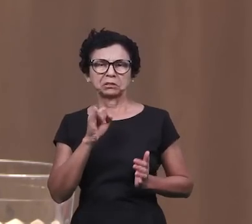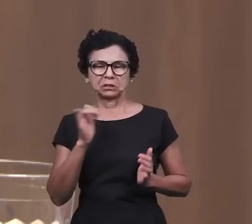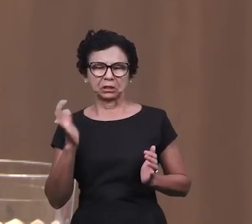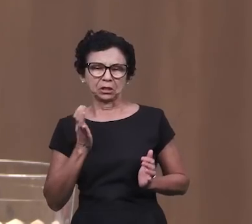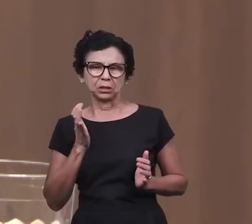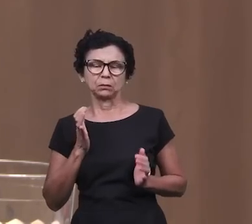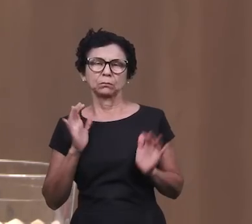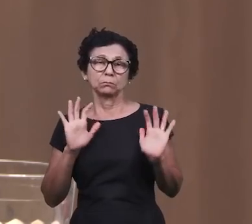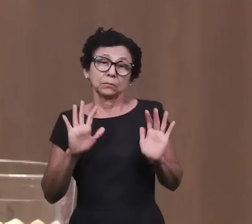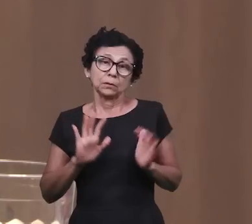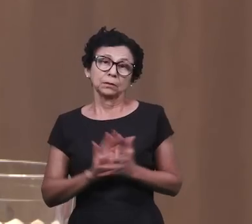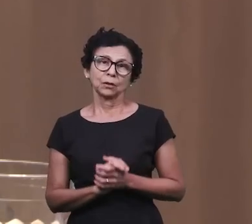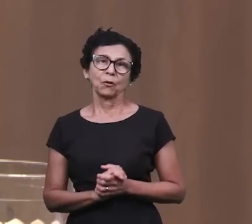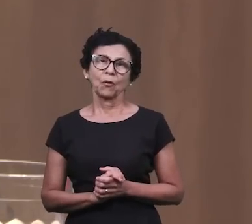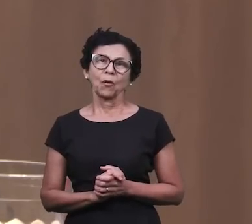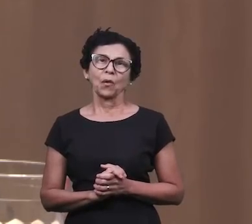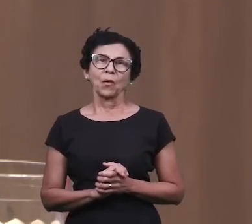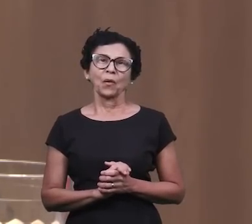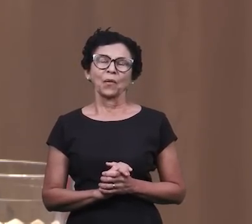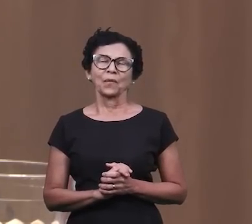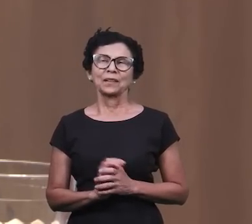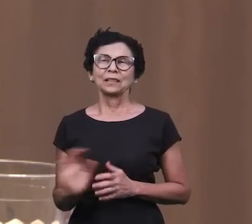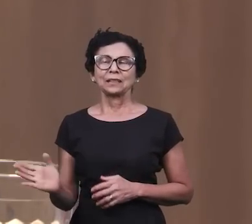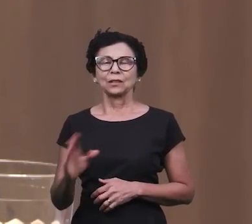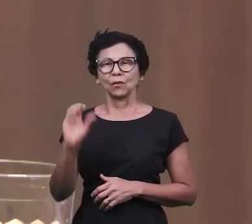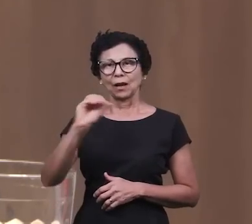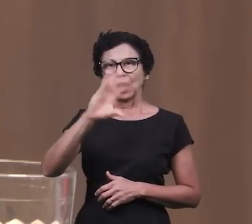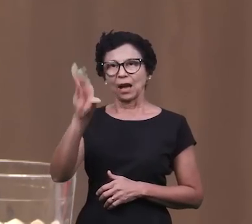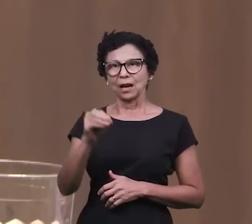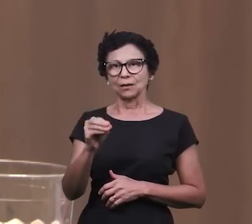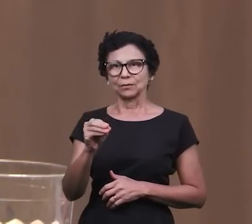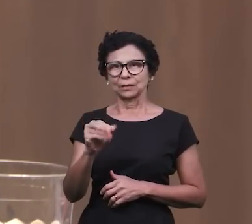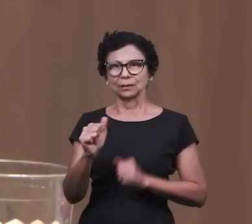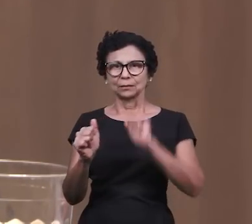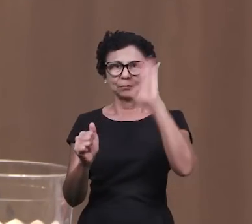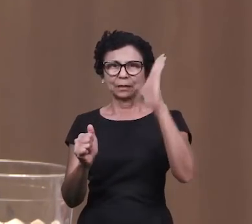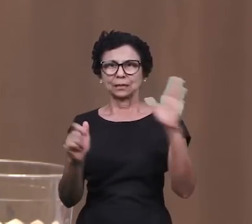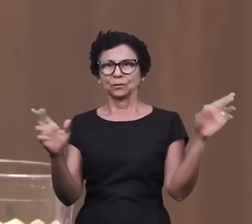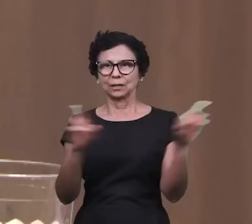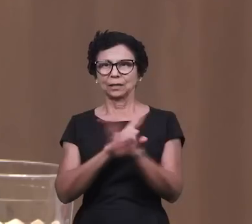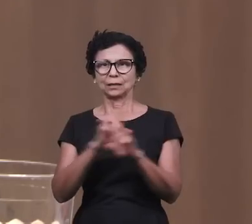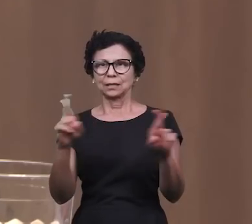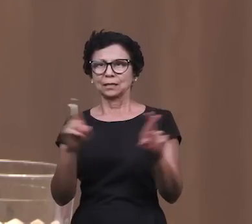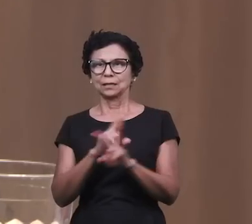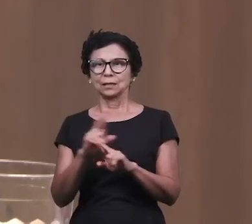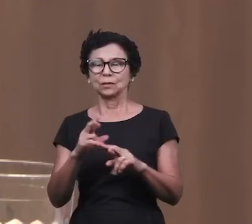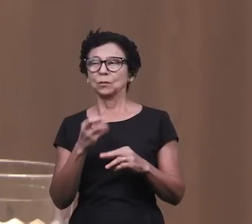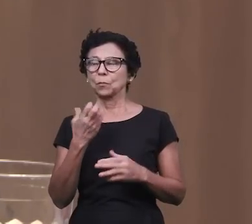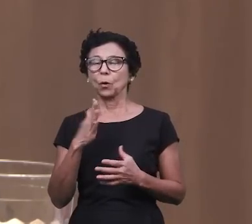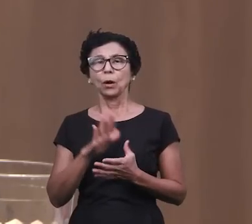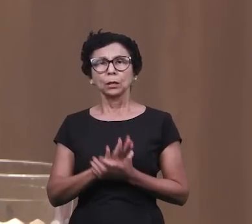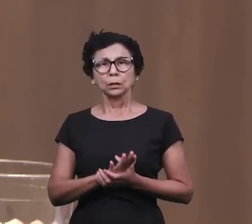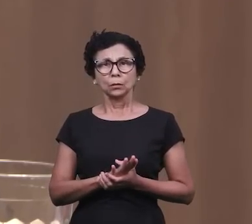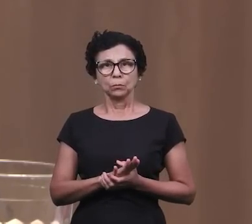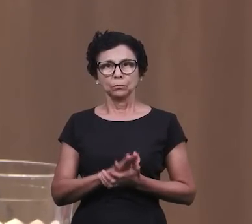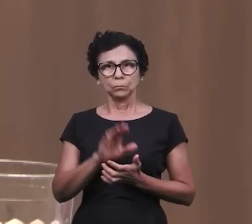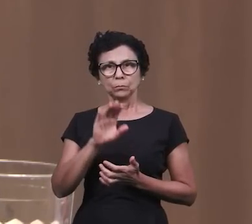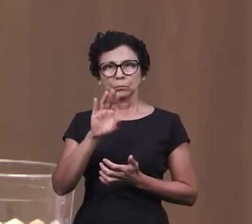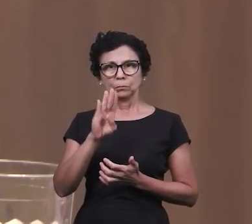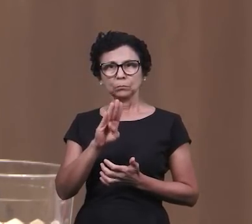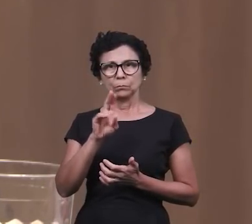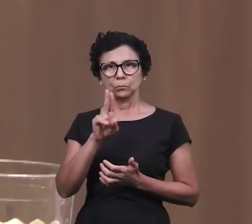com os irmãos da África é uma coisa tão extraordinária que houve uma época que Burundi, por exemplo, entrou numa guerra civil, durou 3